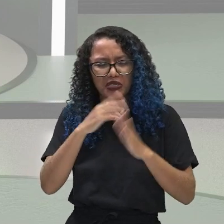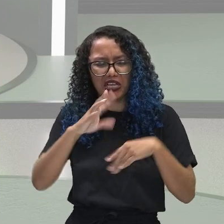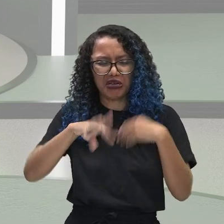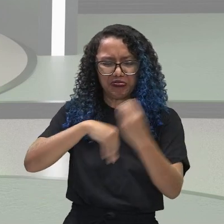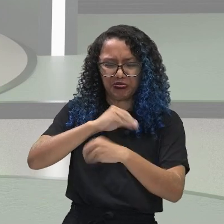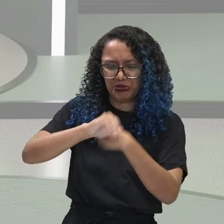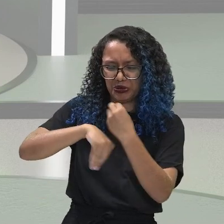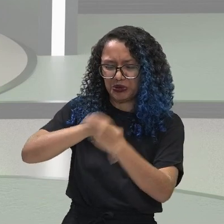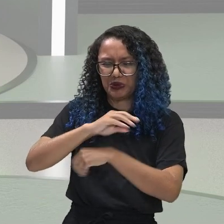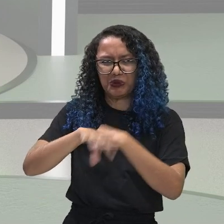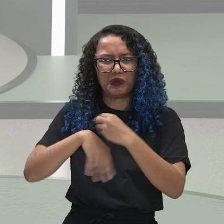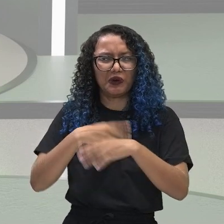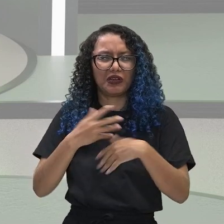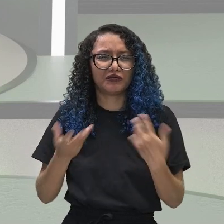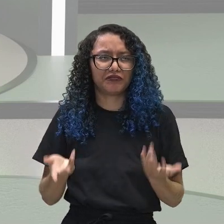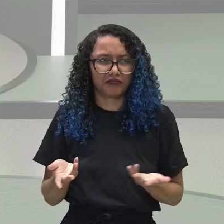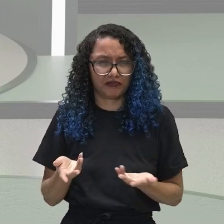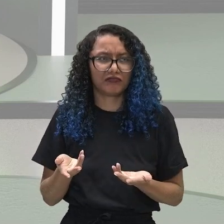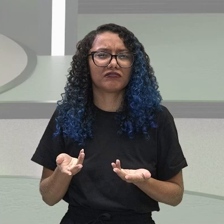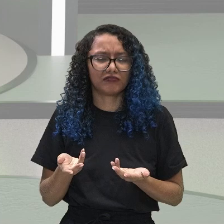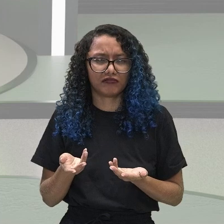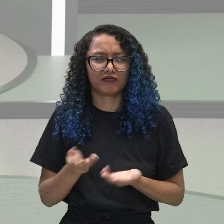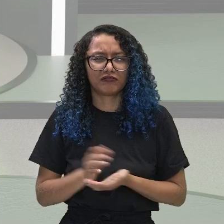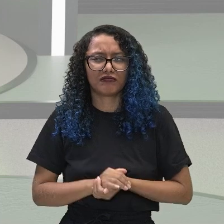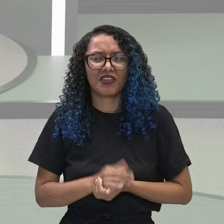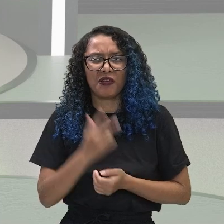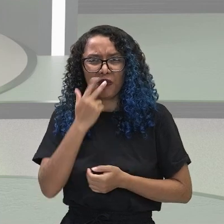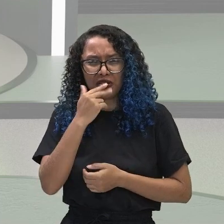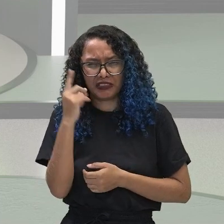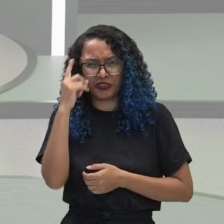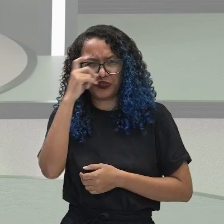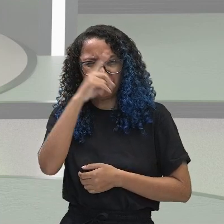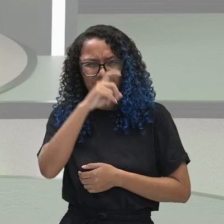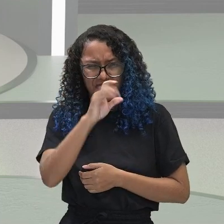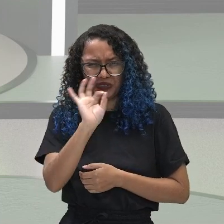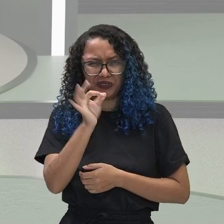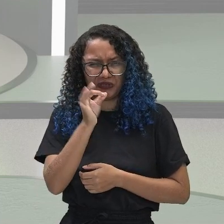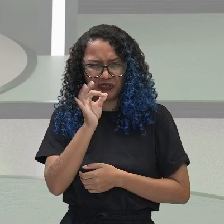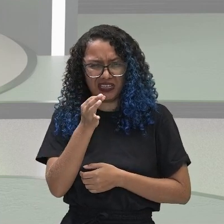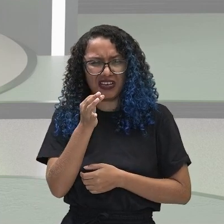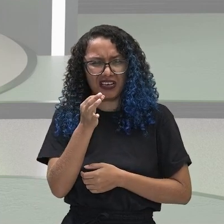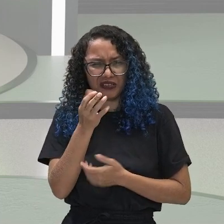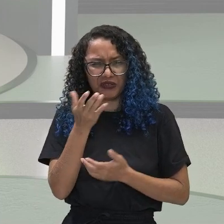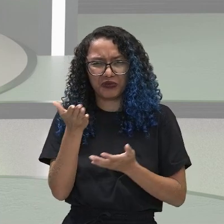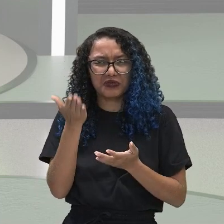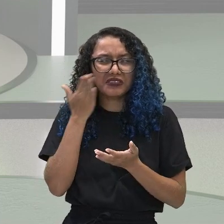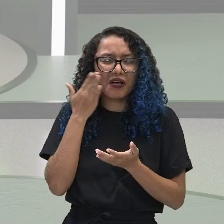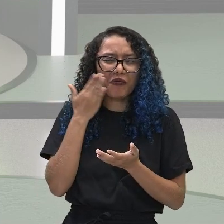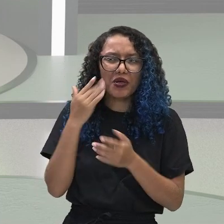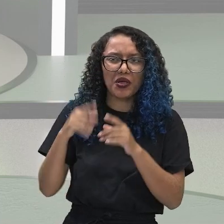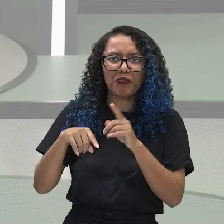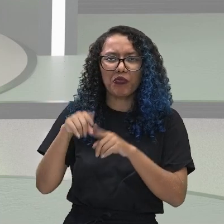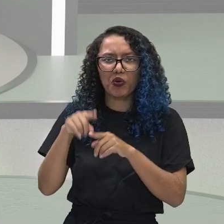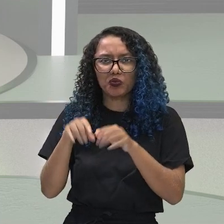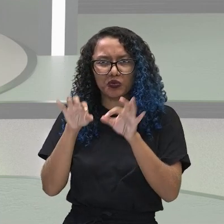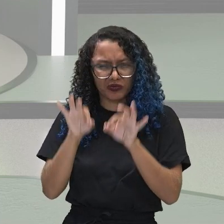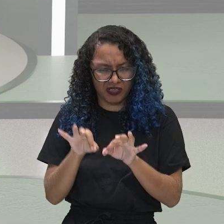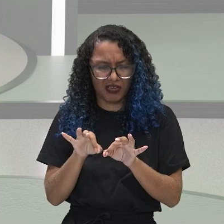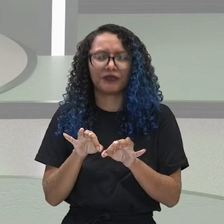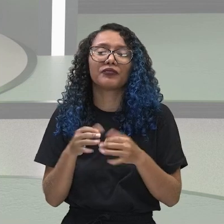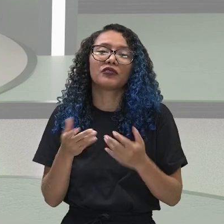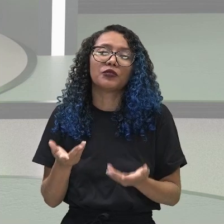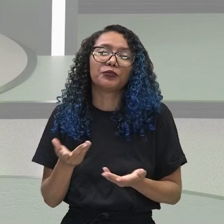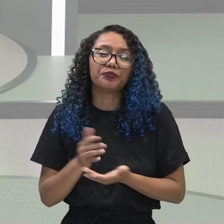o iogurte. Não ia ser mais difícil de você conseguir identificar? Então, para